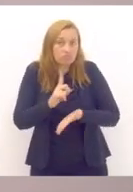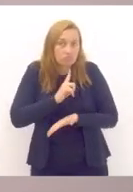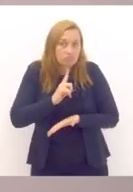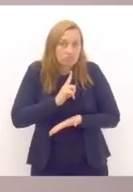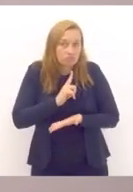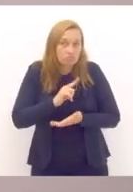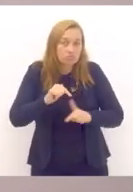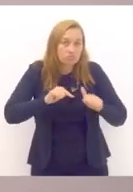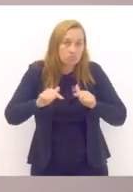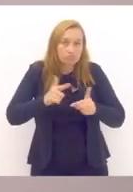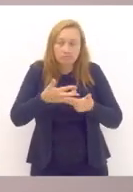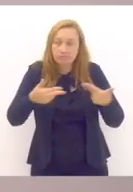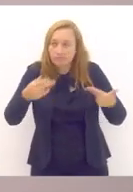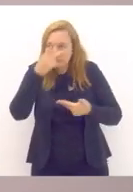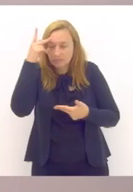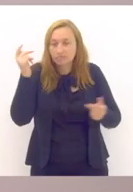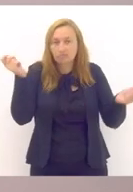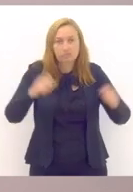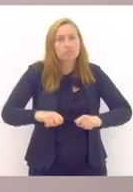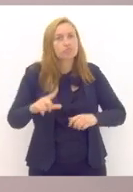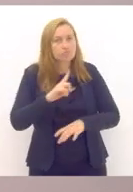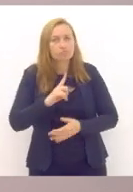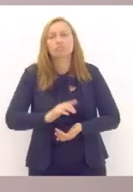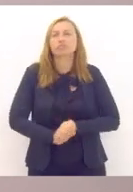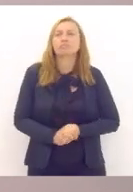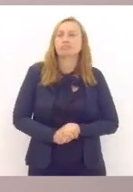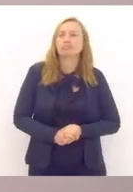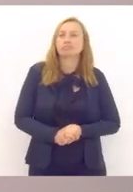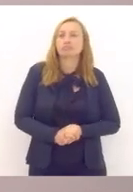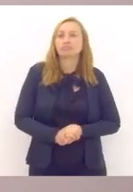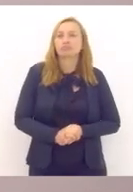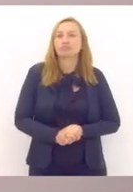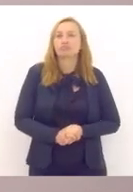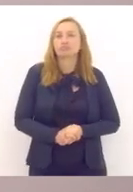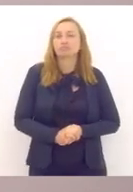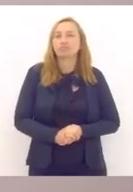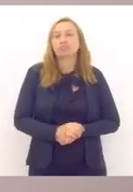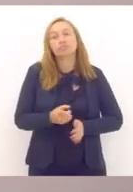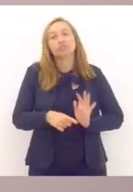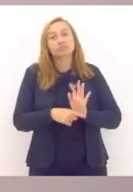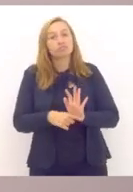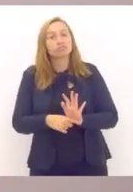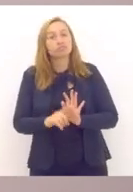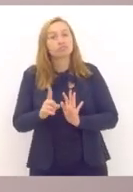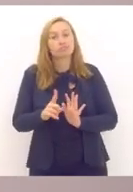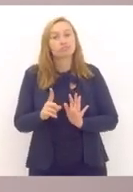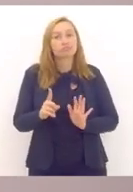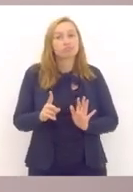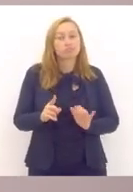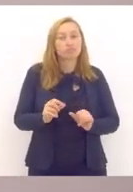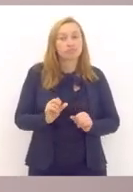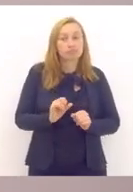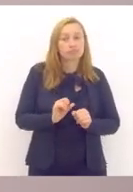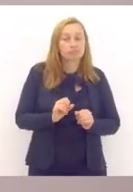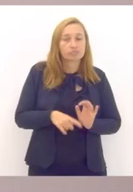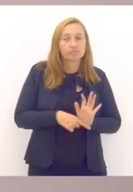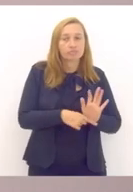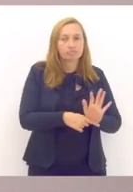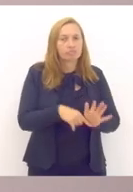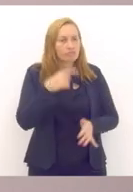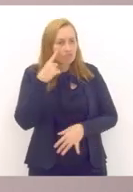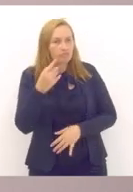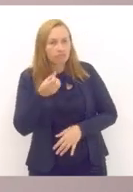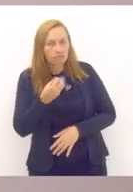muita gente. É competitiva. Talvez tenham benefícios que não tenham funcionado. Rever é saudável? Rever